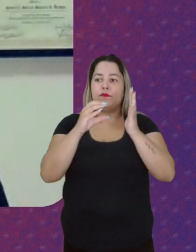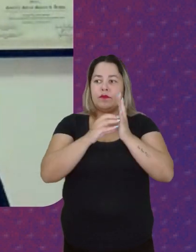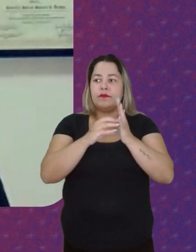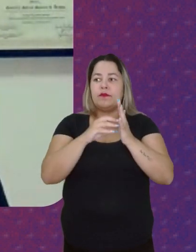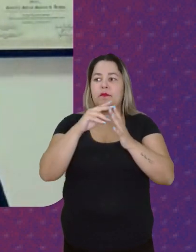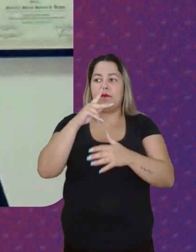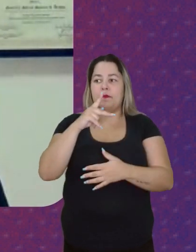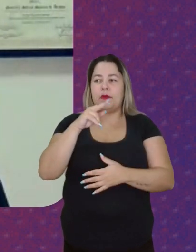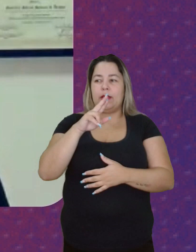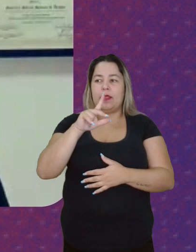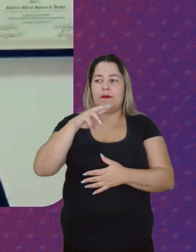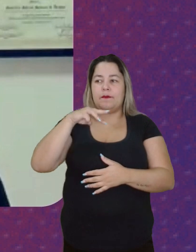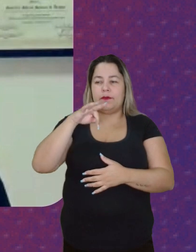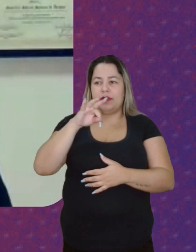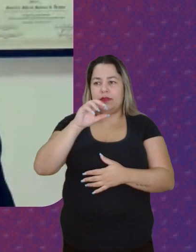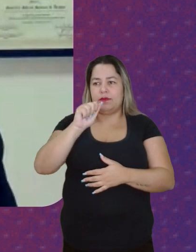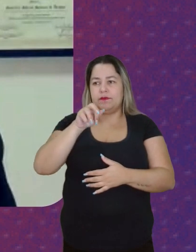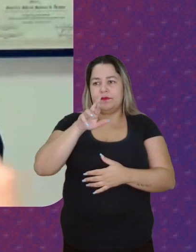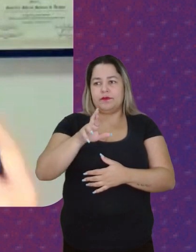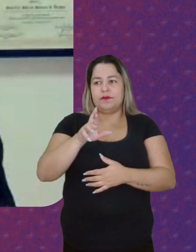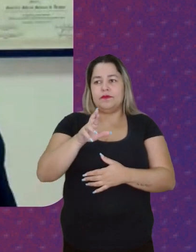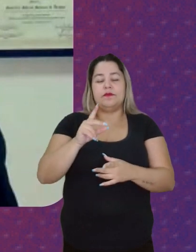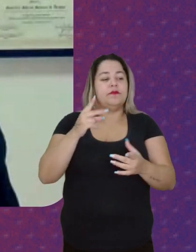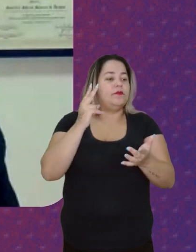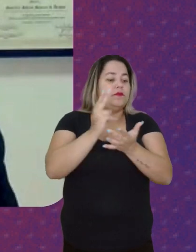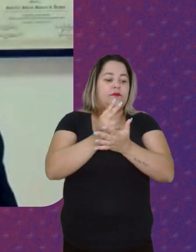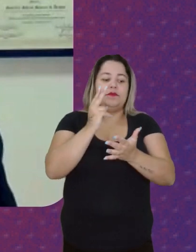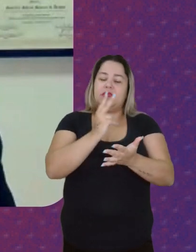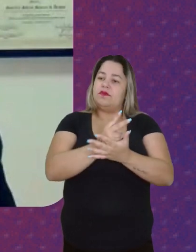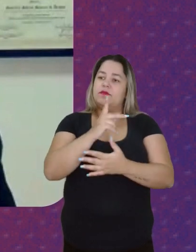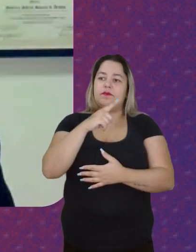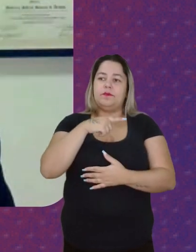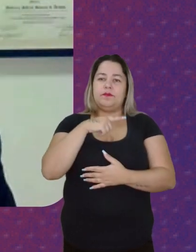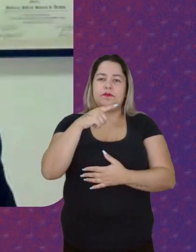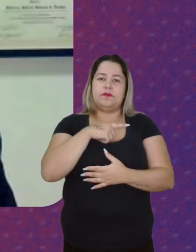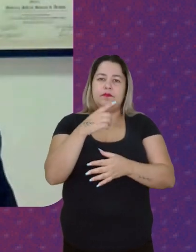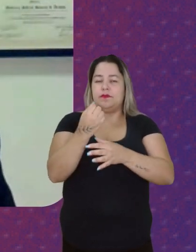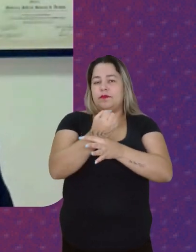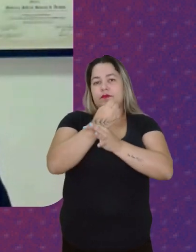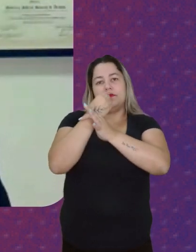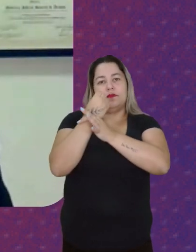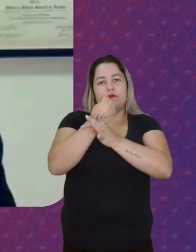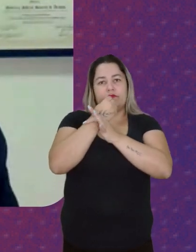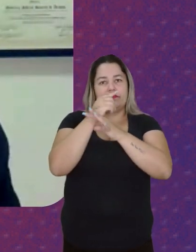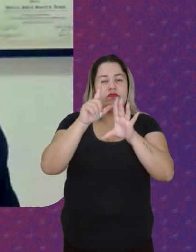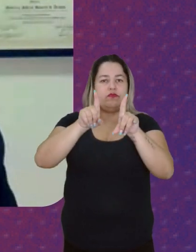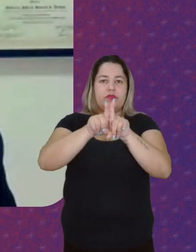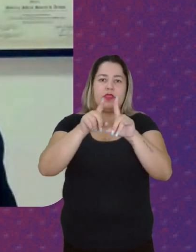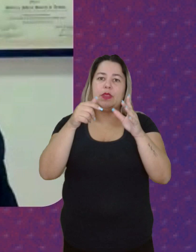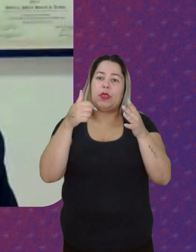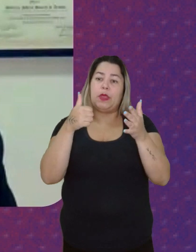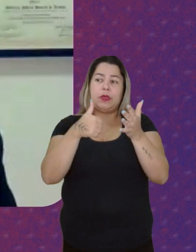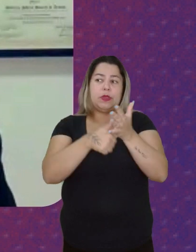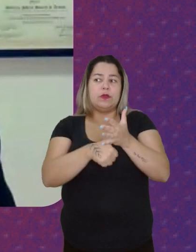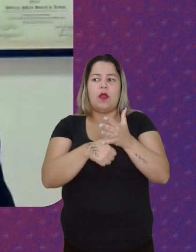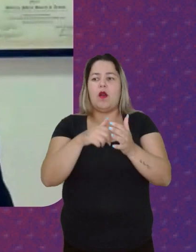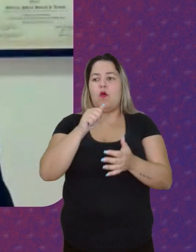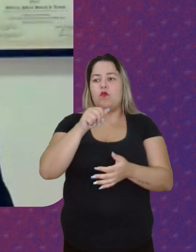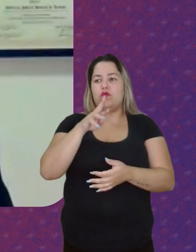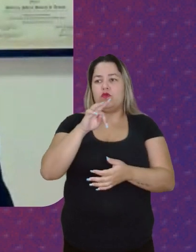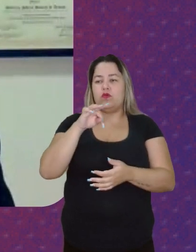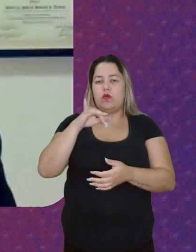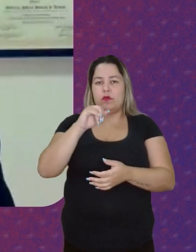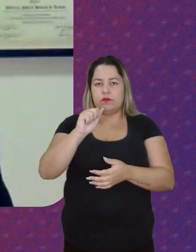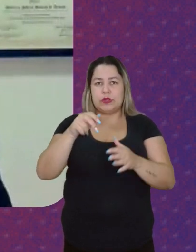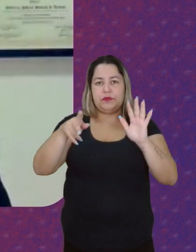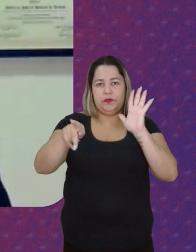exigem fidelidade partidária. Então, mesmo que eles tenham ali assegurada a identidade, a autonomia própria,